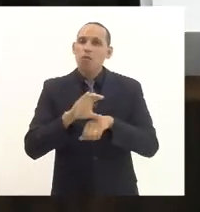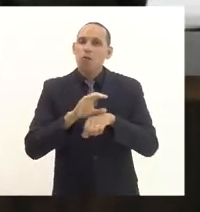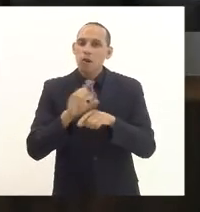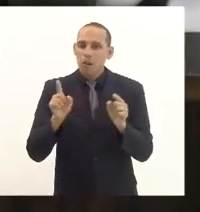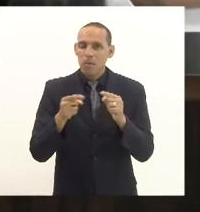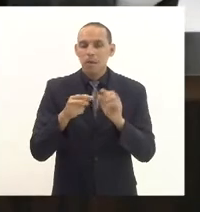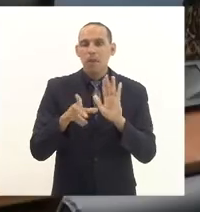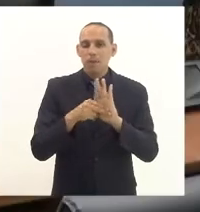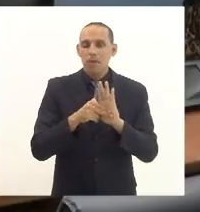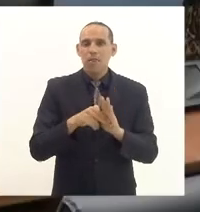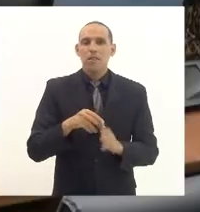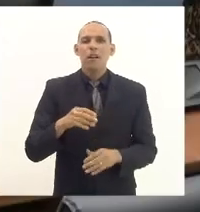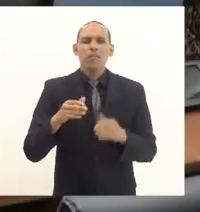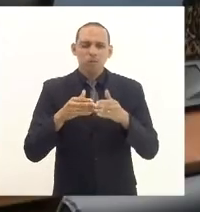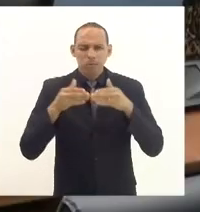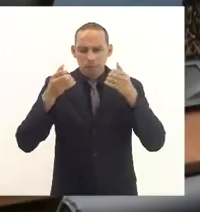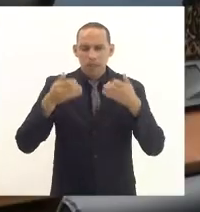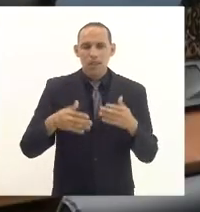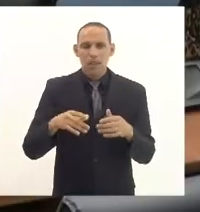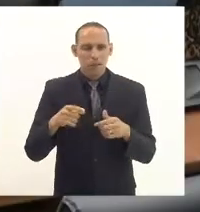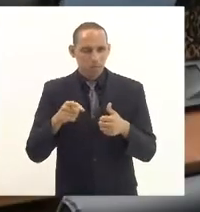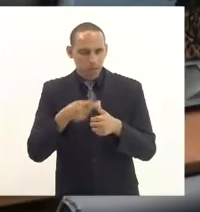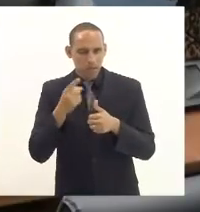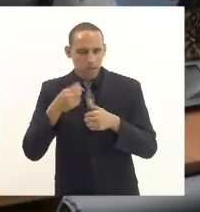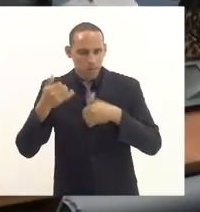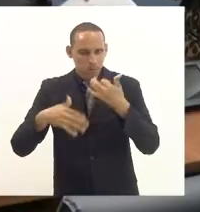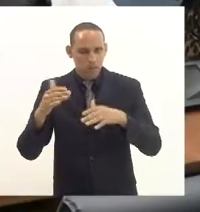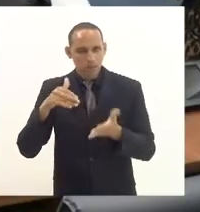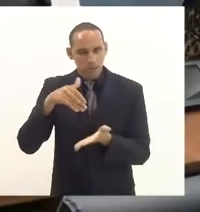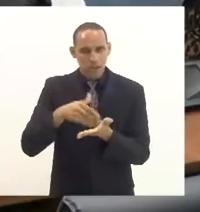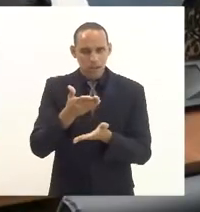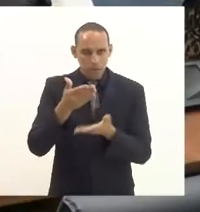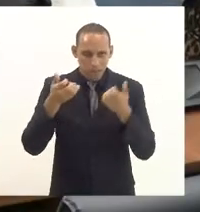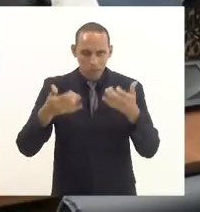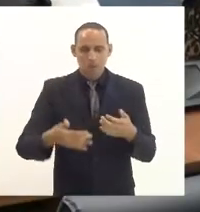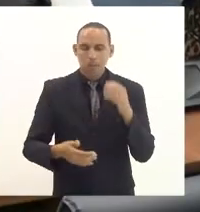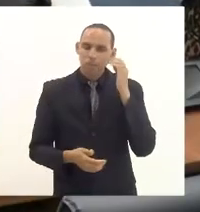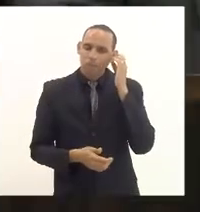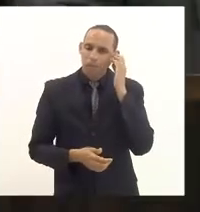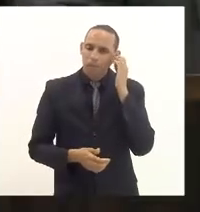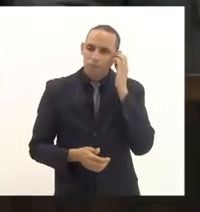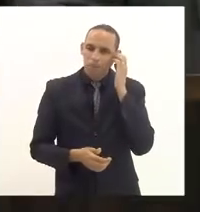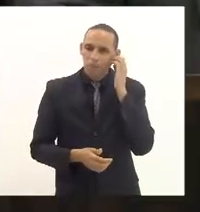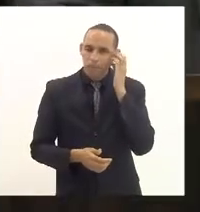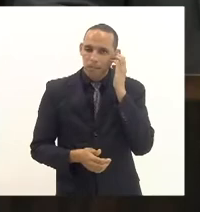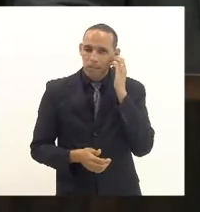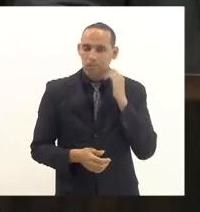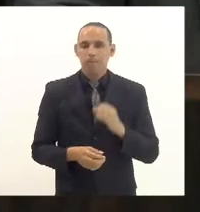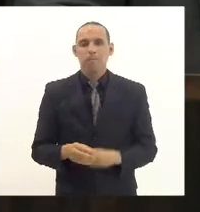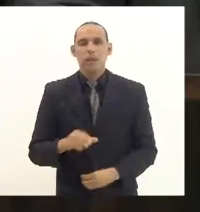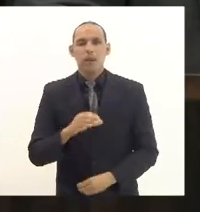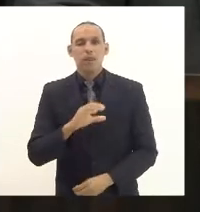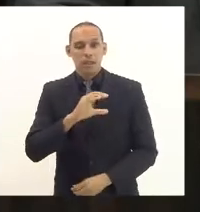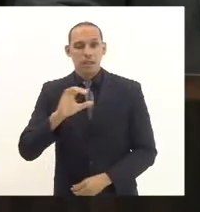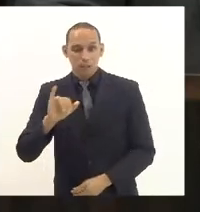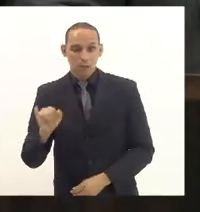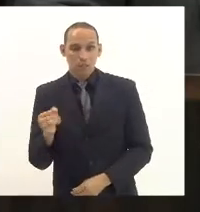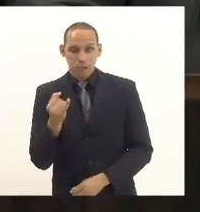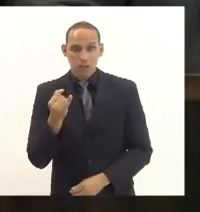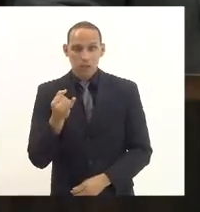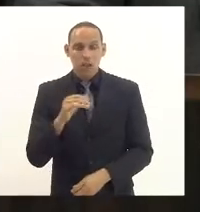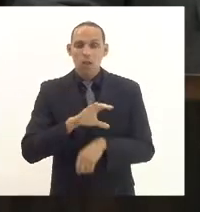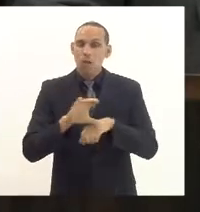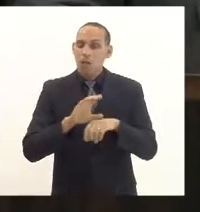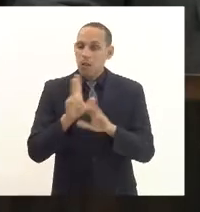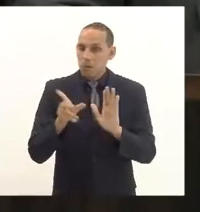sobre o projeto. Deixa eu cantar o parecer, ao final, Vossa Excelência terá o direito da palavra. Pela Comissão de Constituição e Justiça, é pela